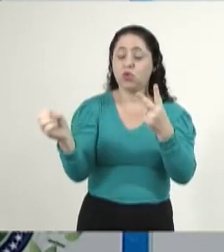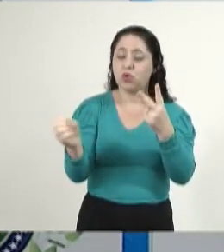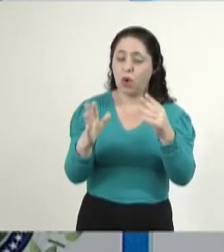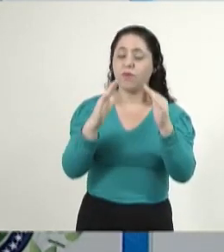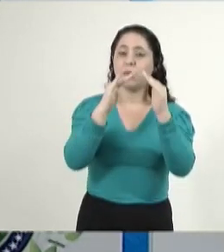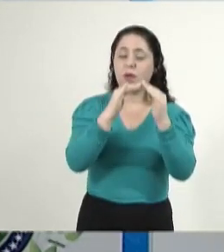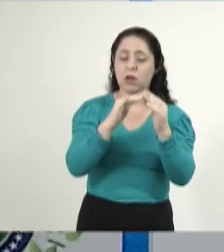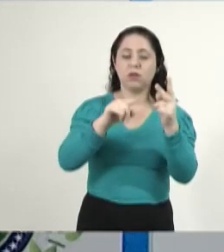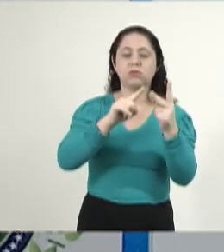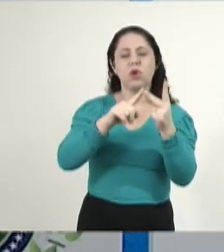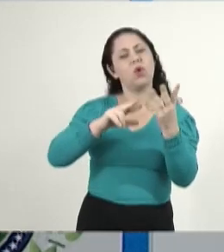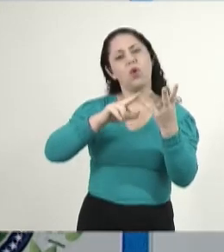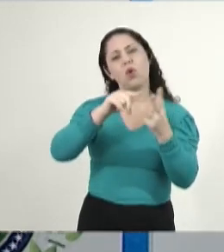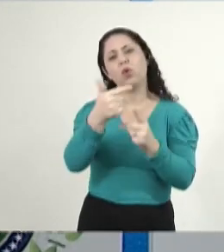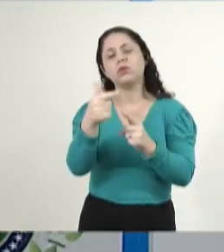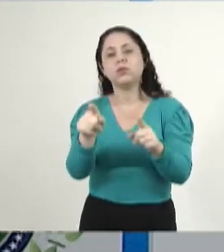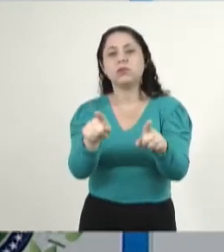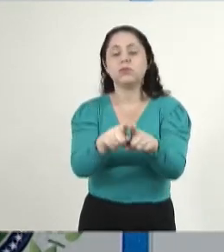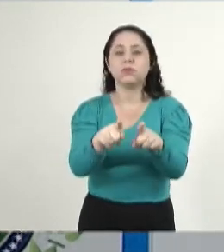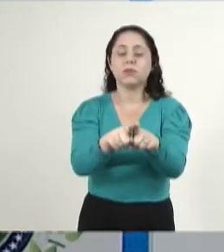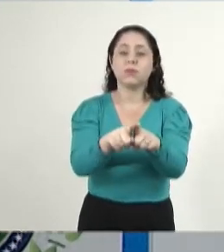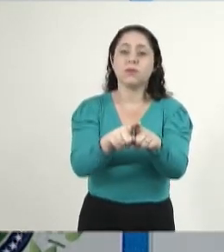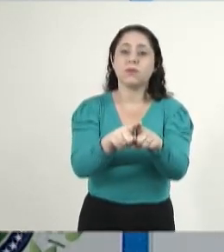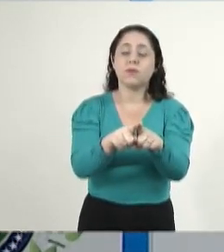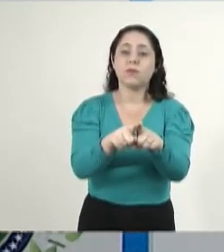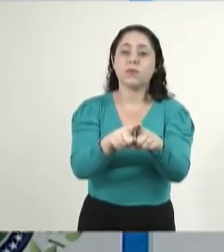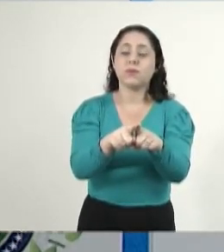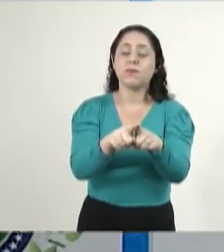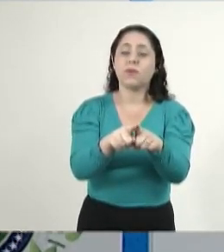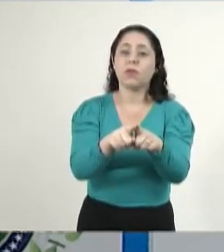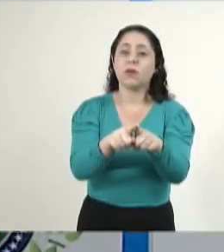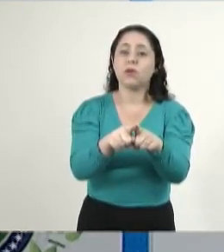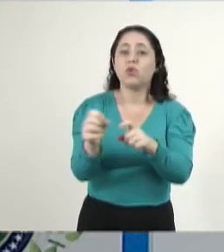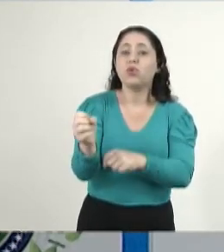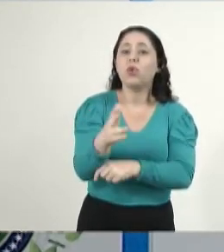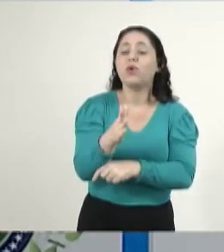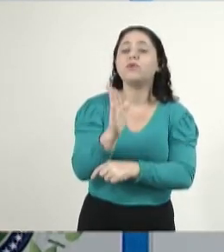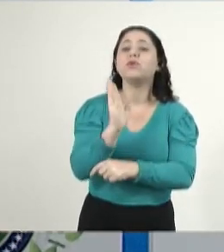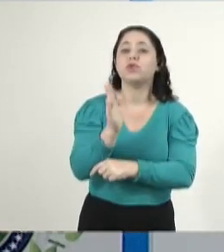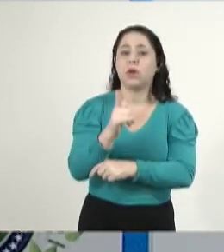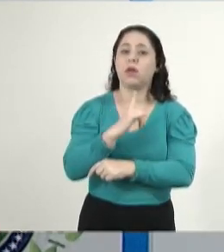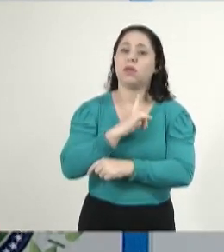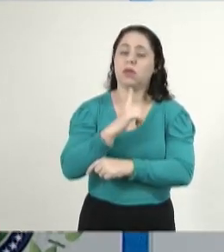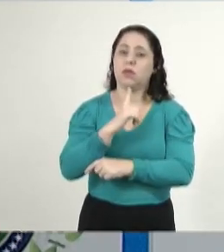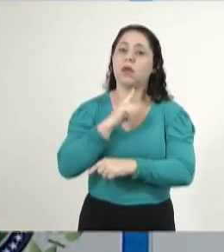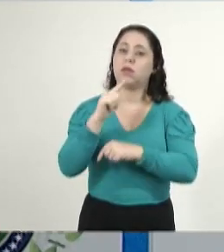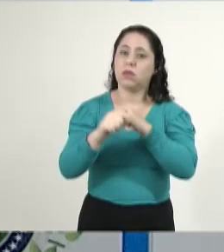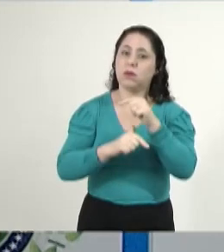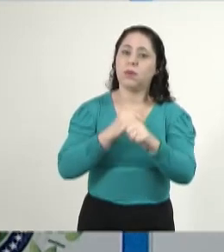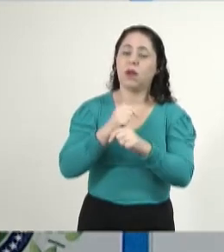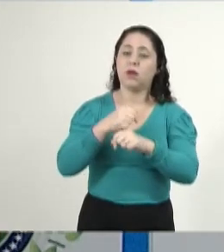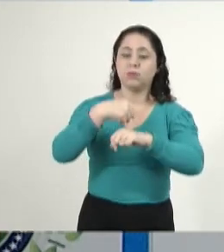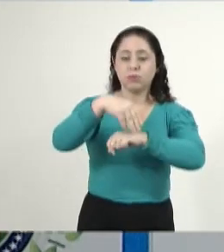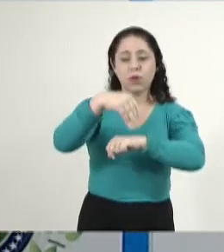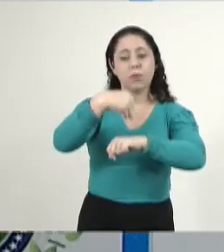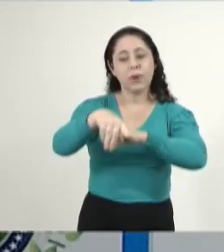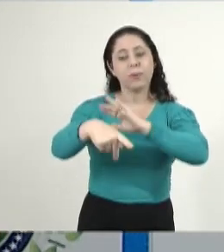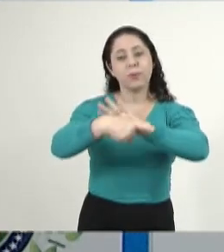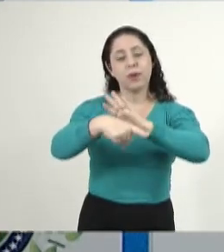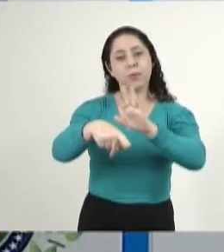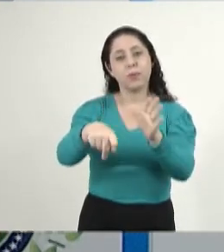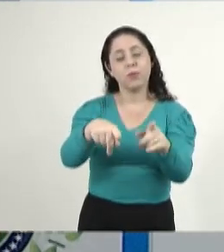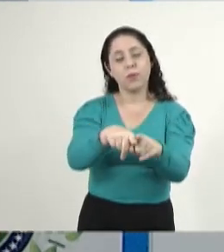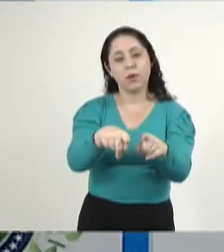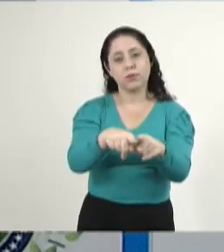Habitar e outros programas também que mais recentes, já entregues, já executados